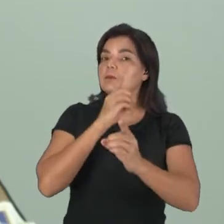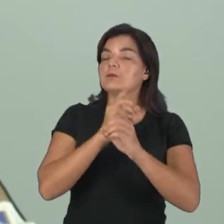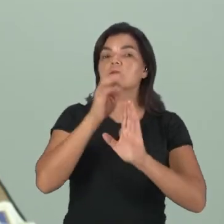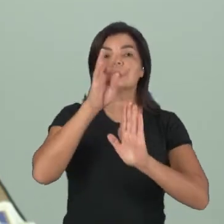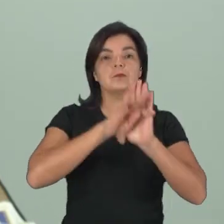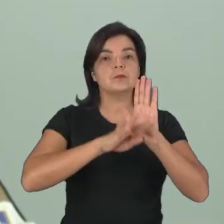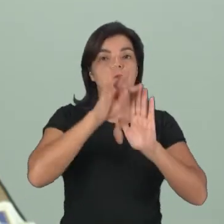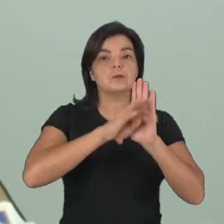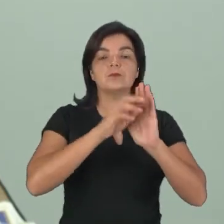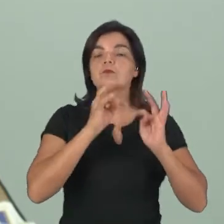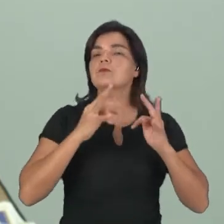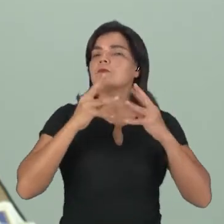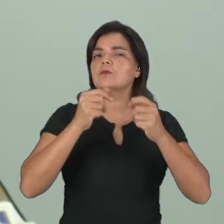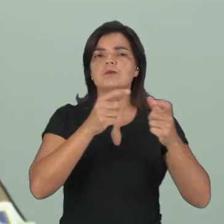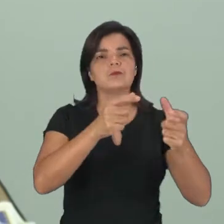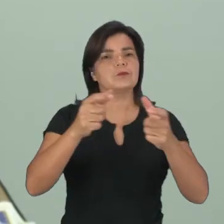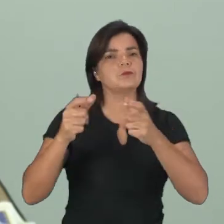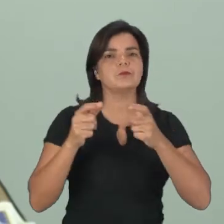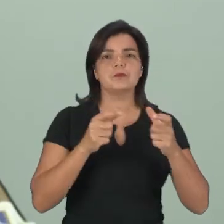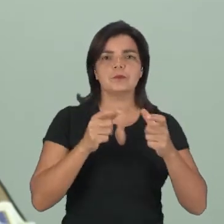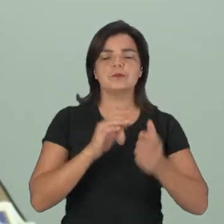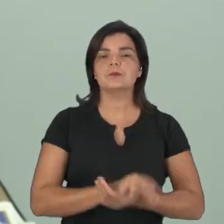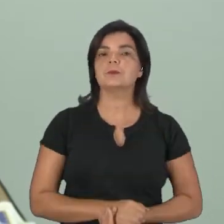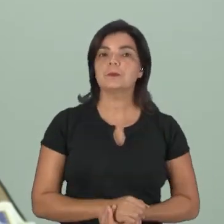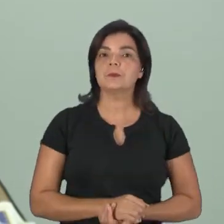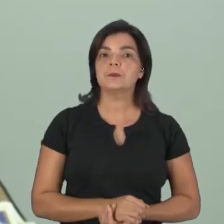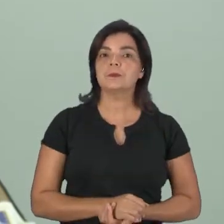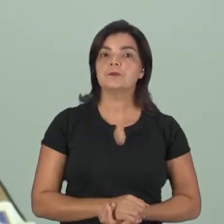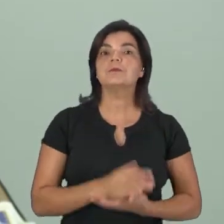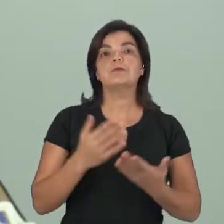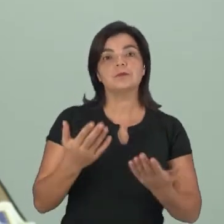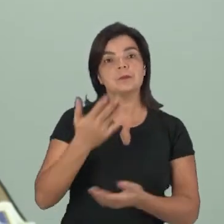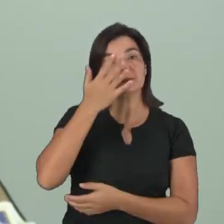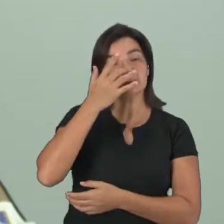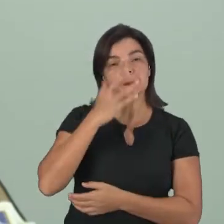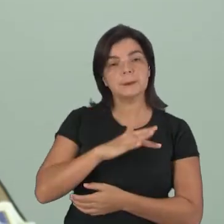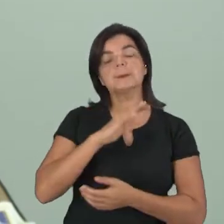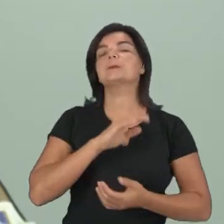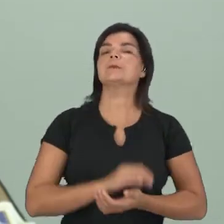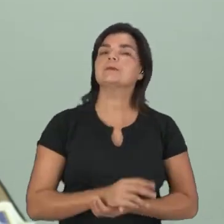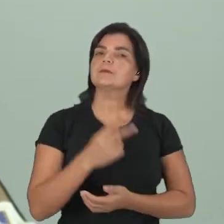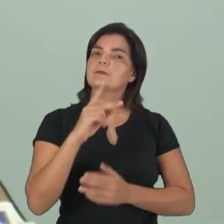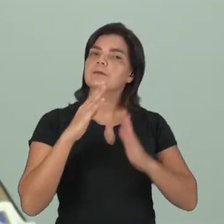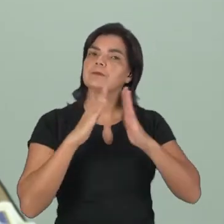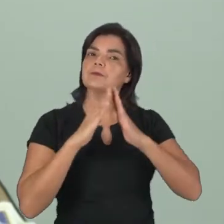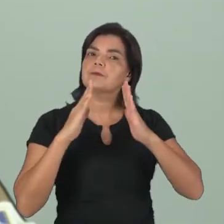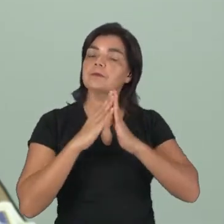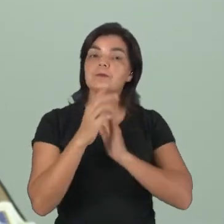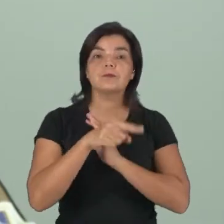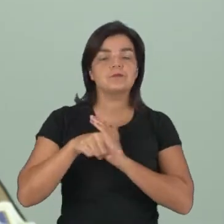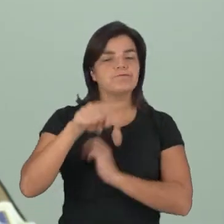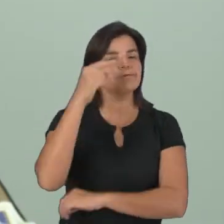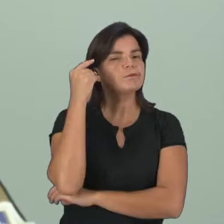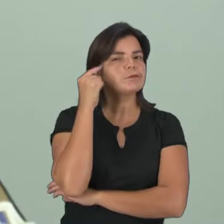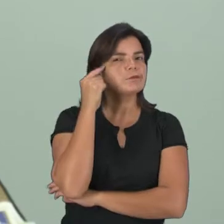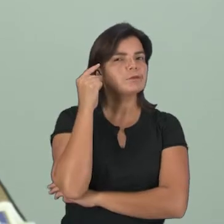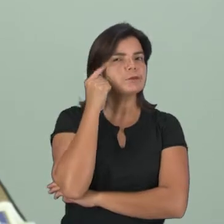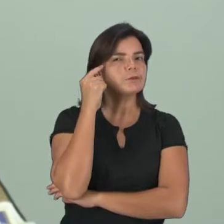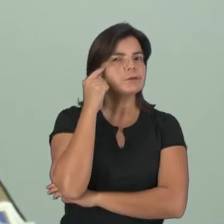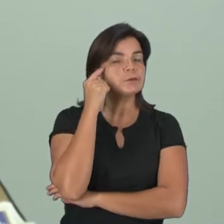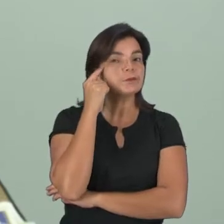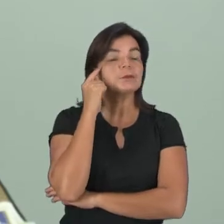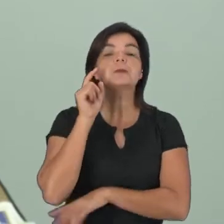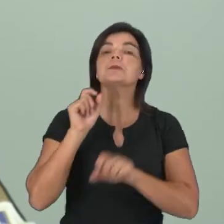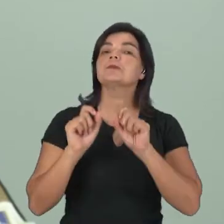estes textos espalhados e quando também crianças lá na sua casa você imagina